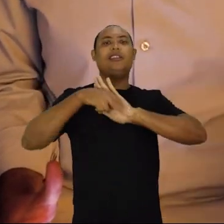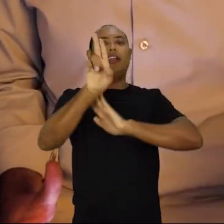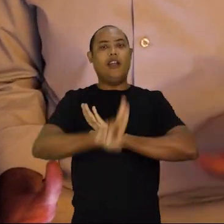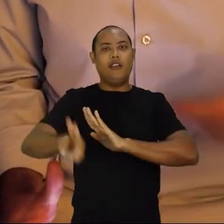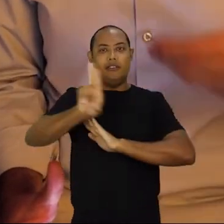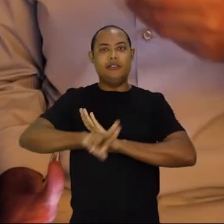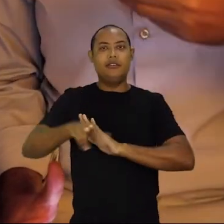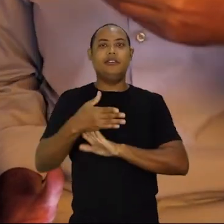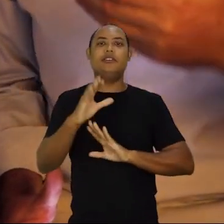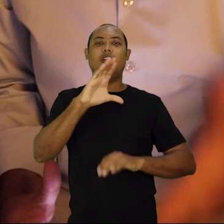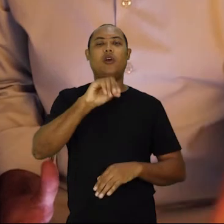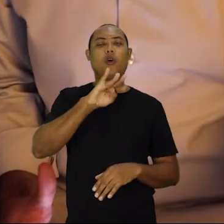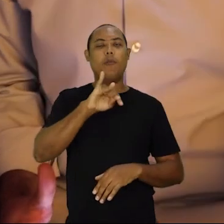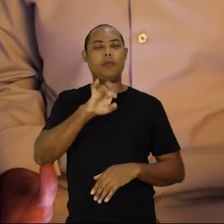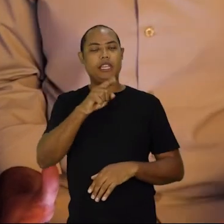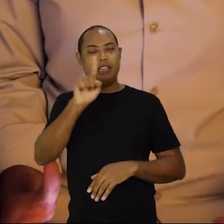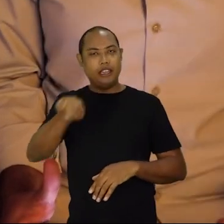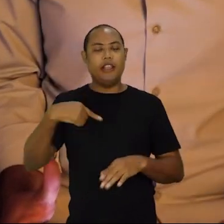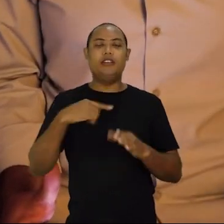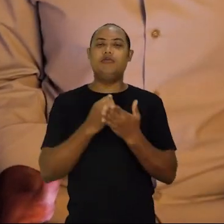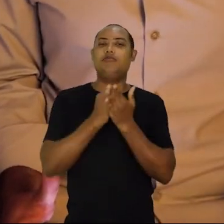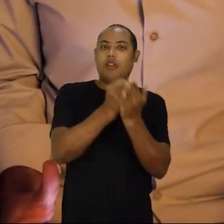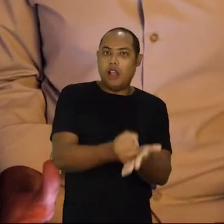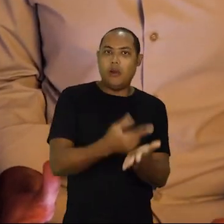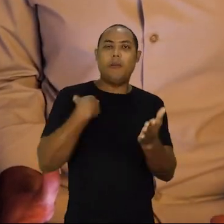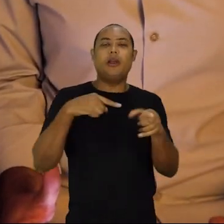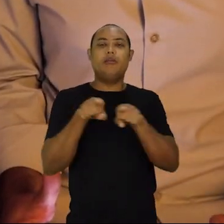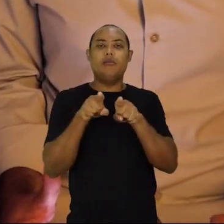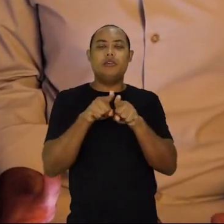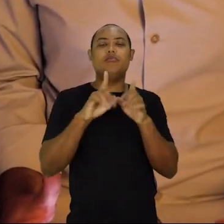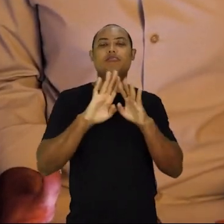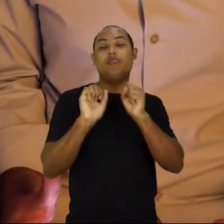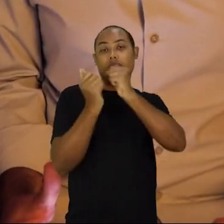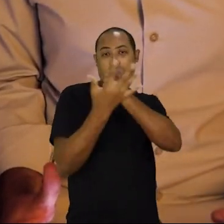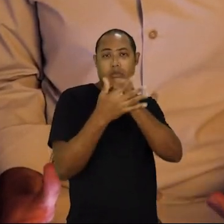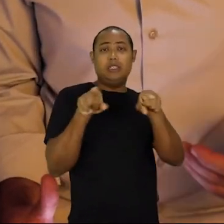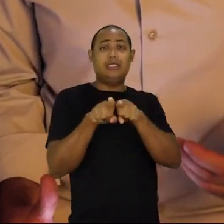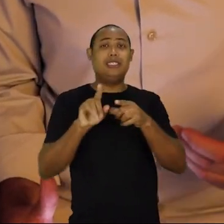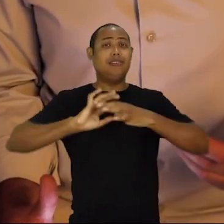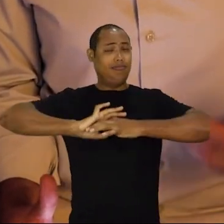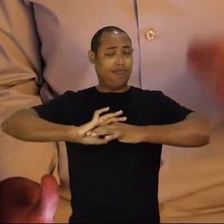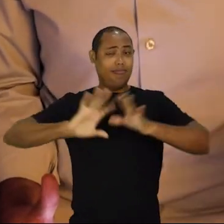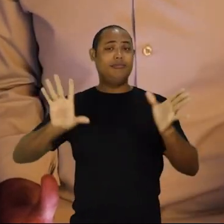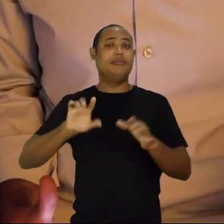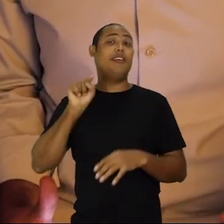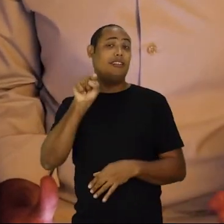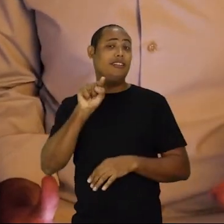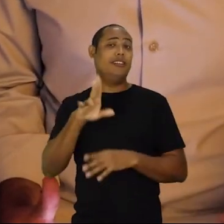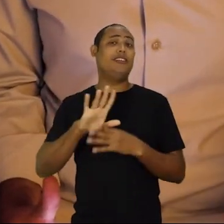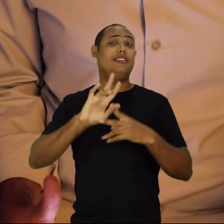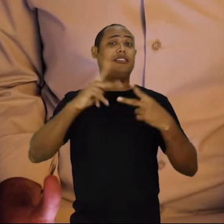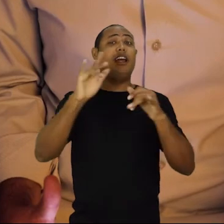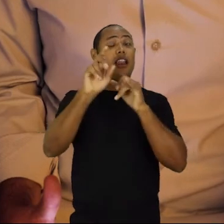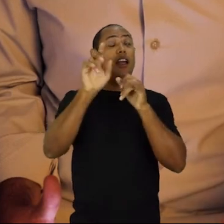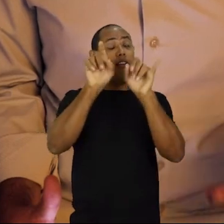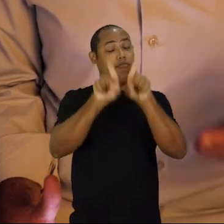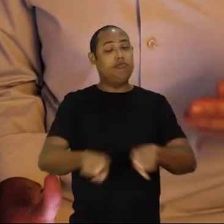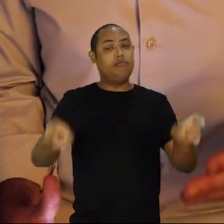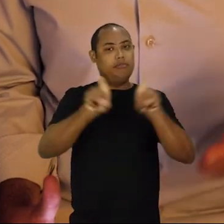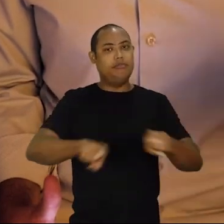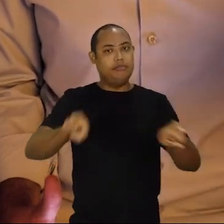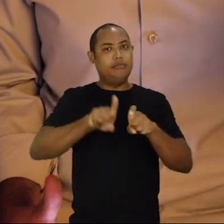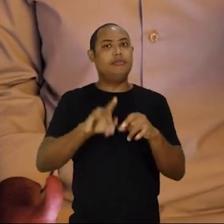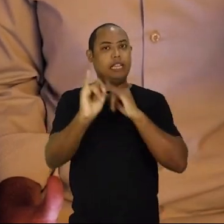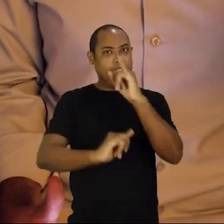nossa universidade e nosso Comitê de Enfrentamento e Acompanhamento à Covid, que estão disponíveis lá no nosso hot site